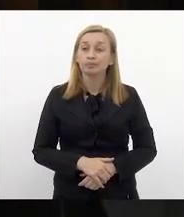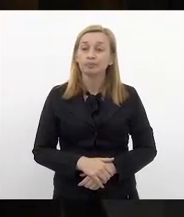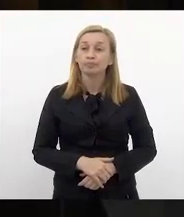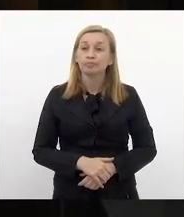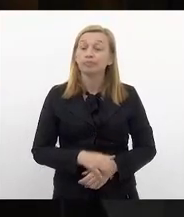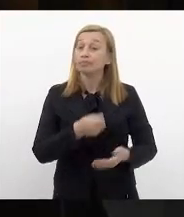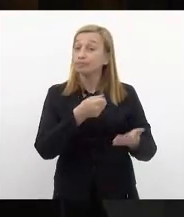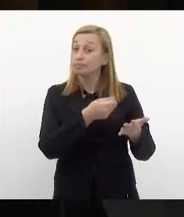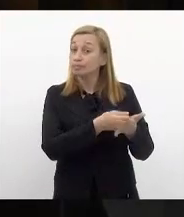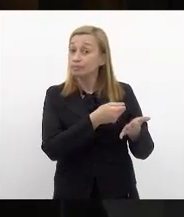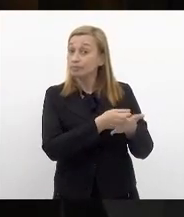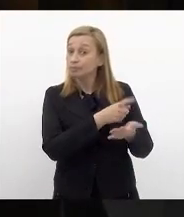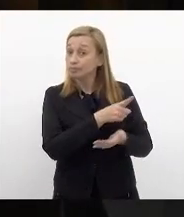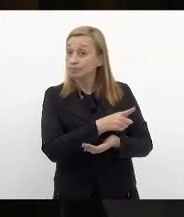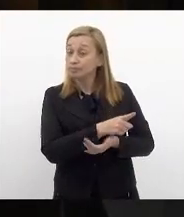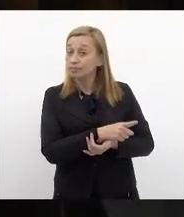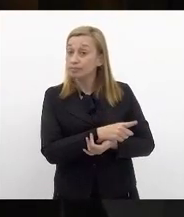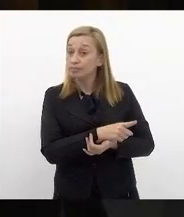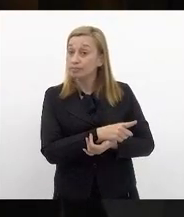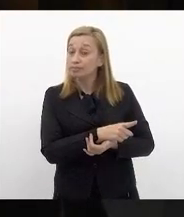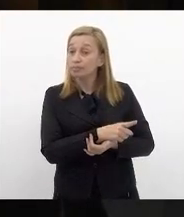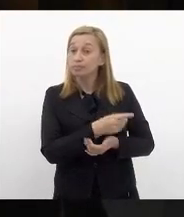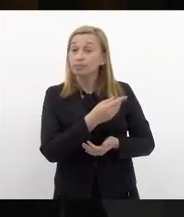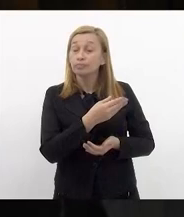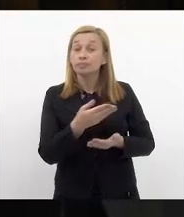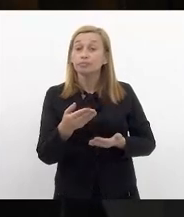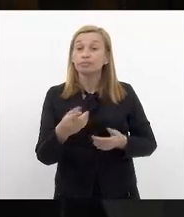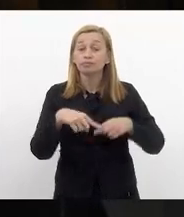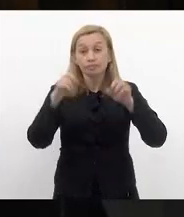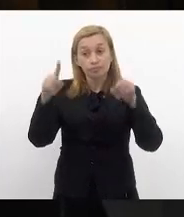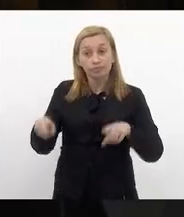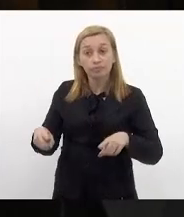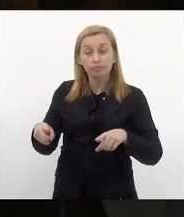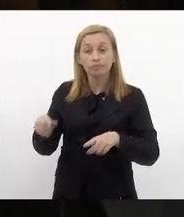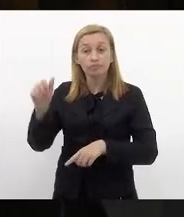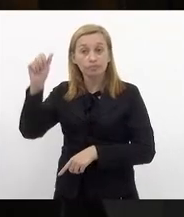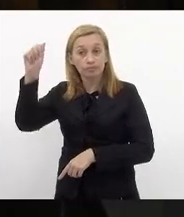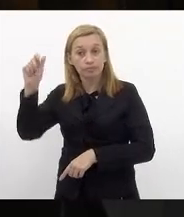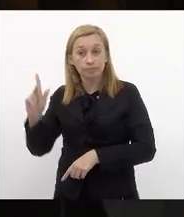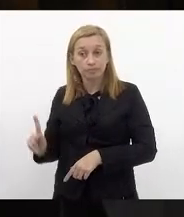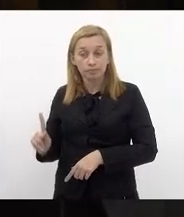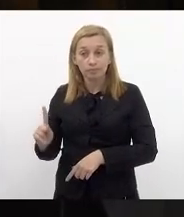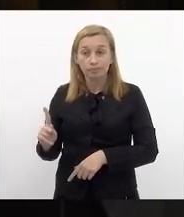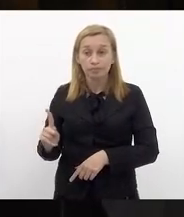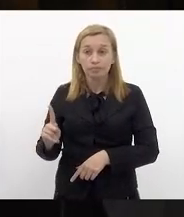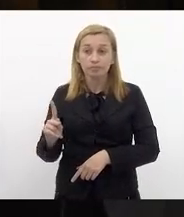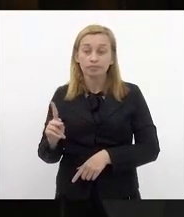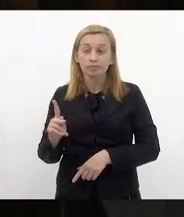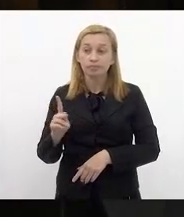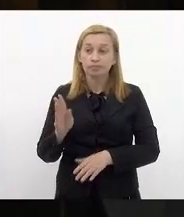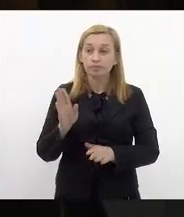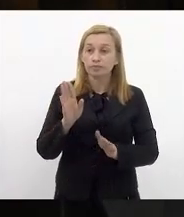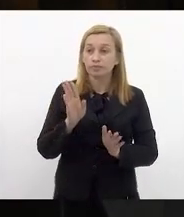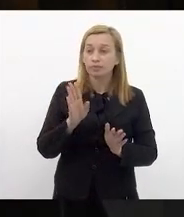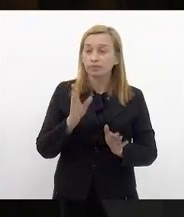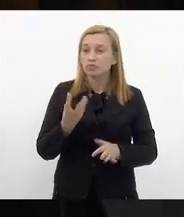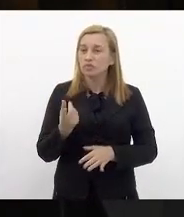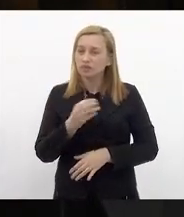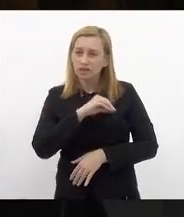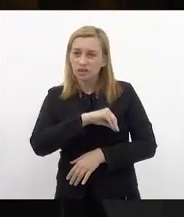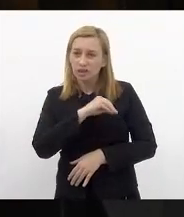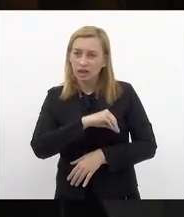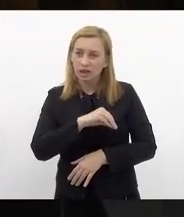a obrigatoriedade de que os servidores aposentados que ganham abaixo do regime geral da Previdência